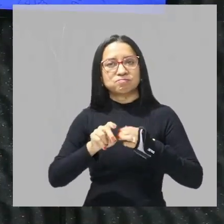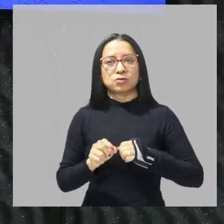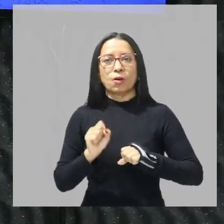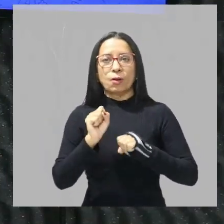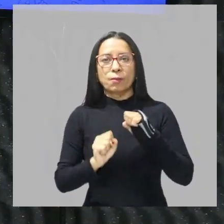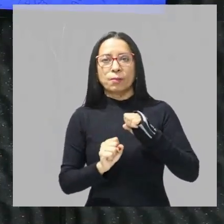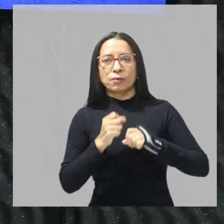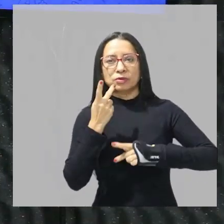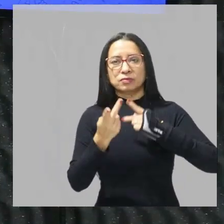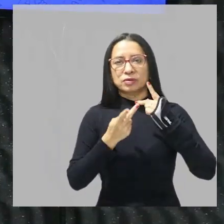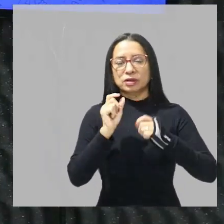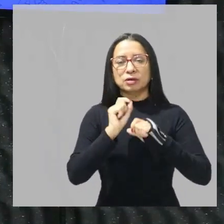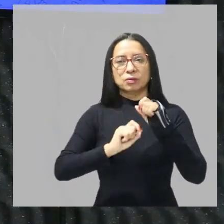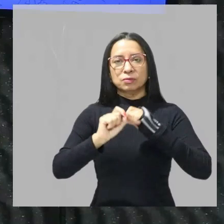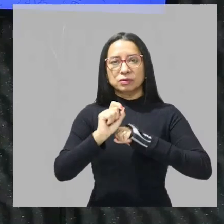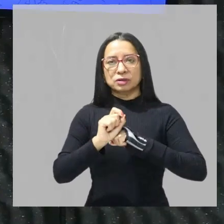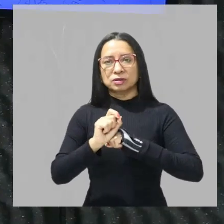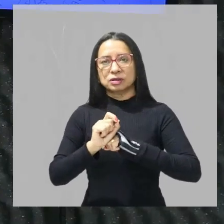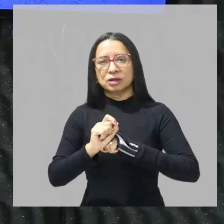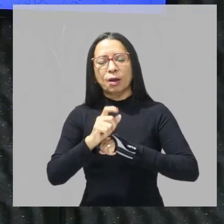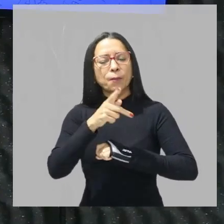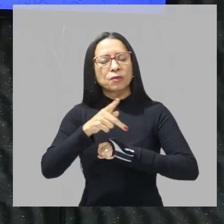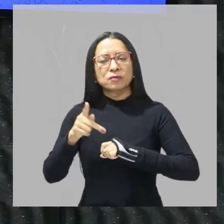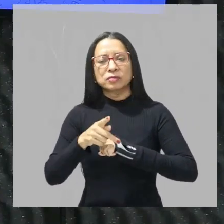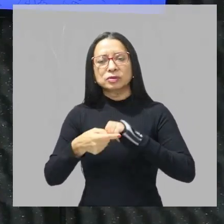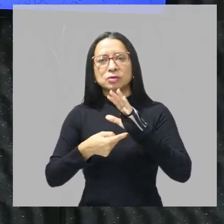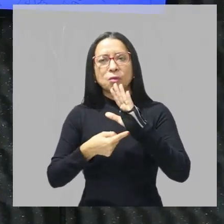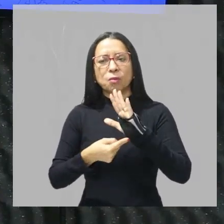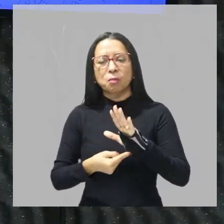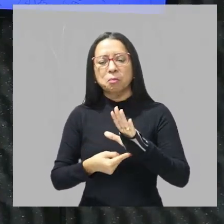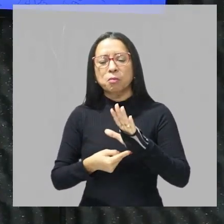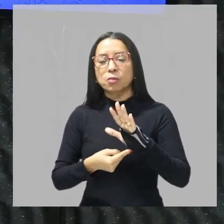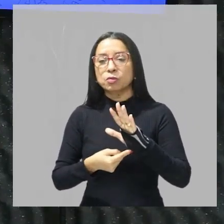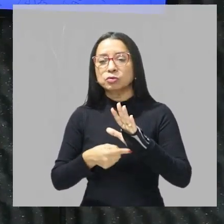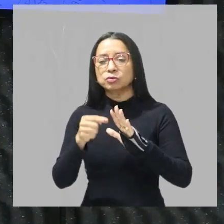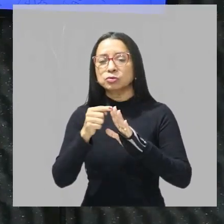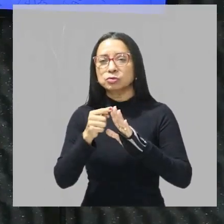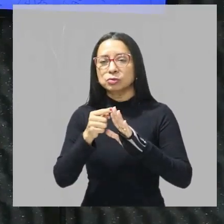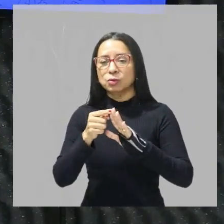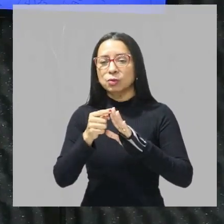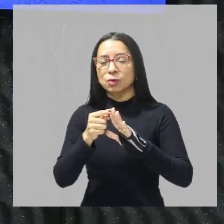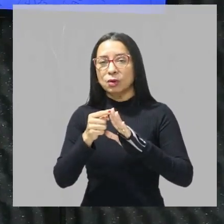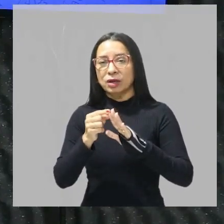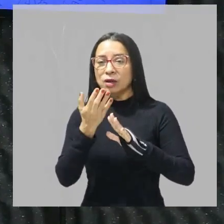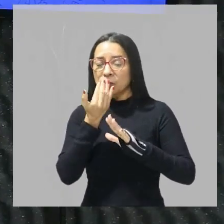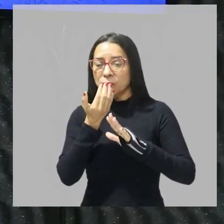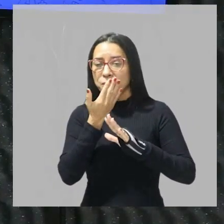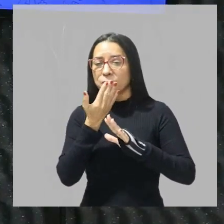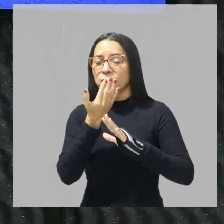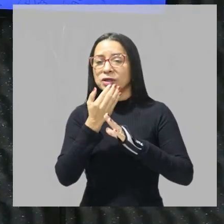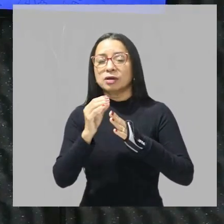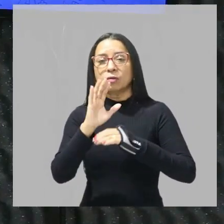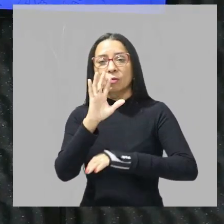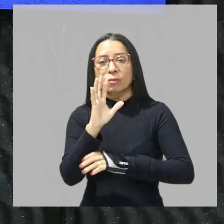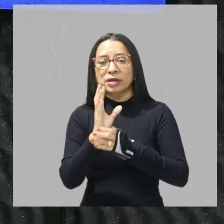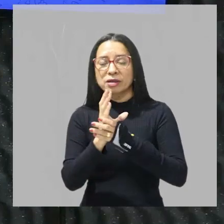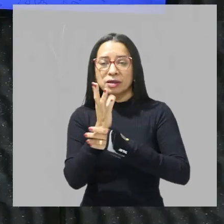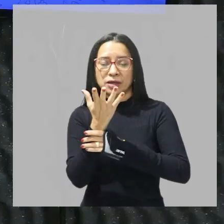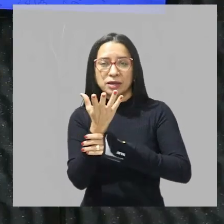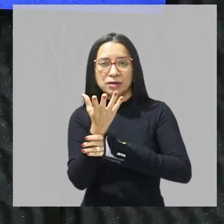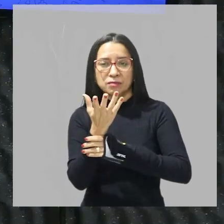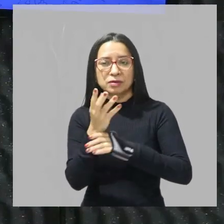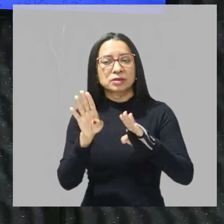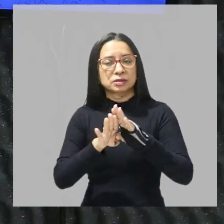Você pode até dizer o seguinte, professor, você apontou para os herbívoros e para os carnívoros como se eles se alimentassem do produtor, mas